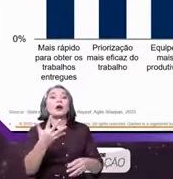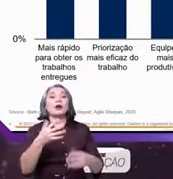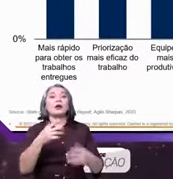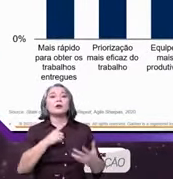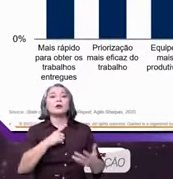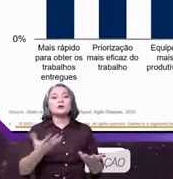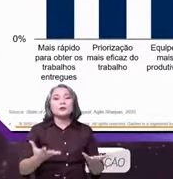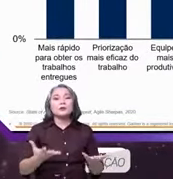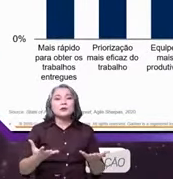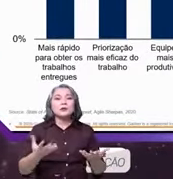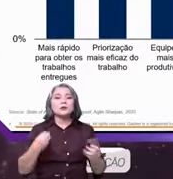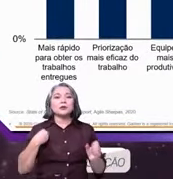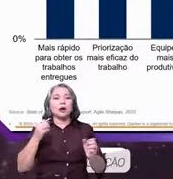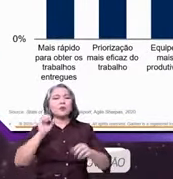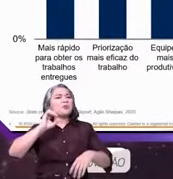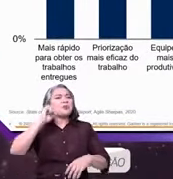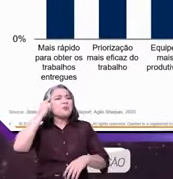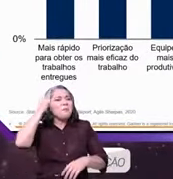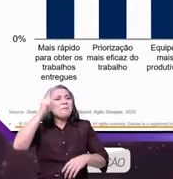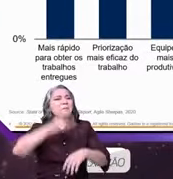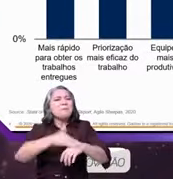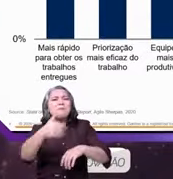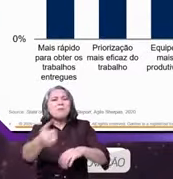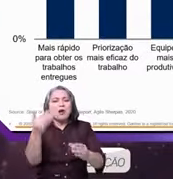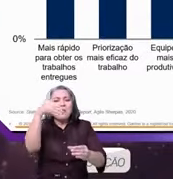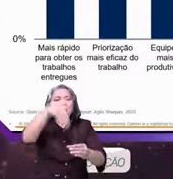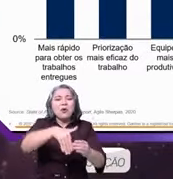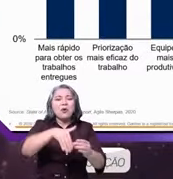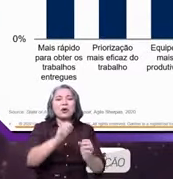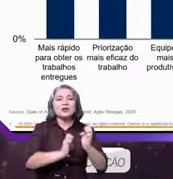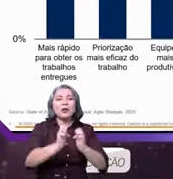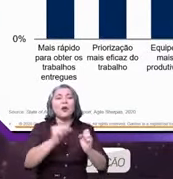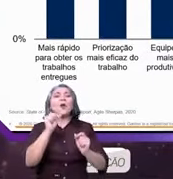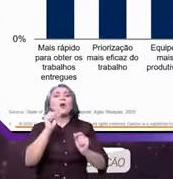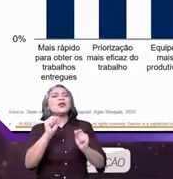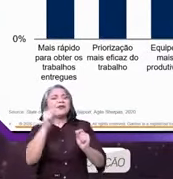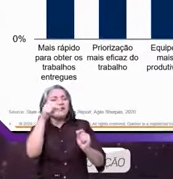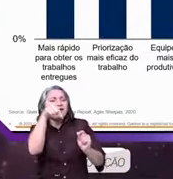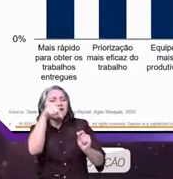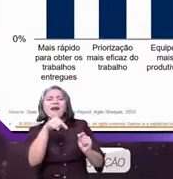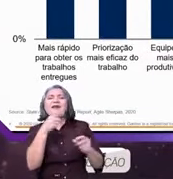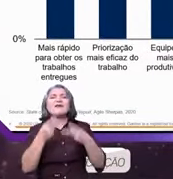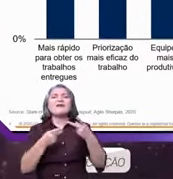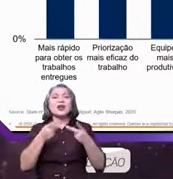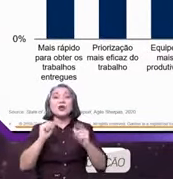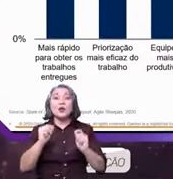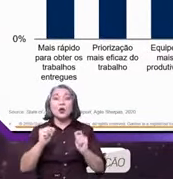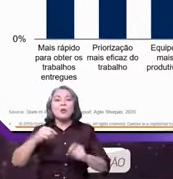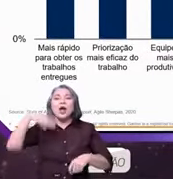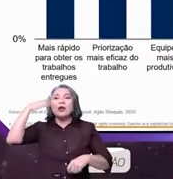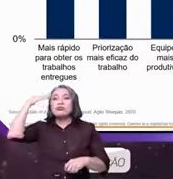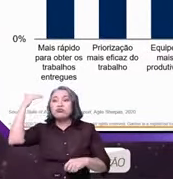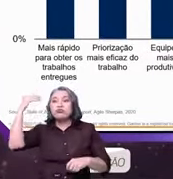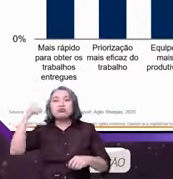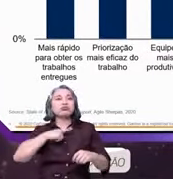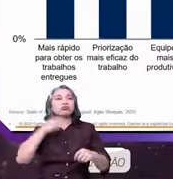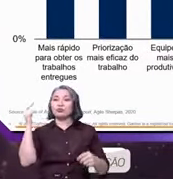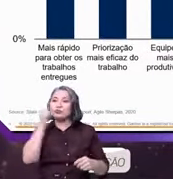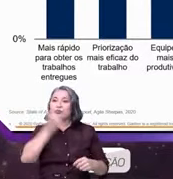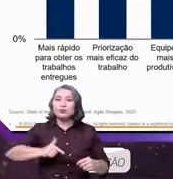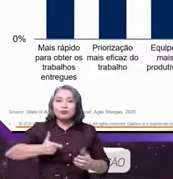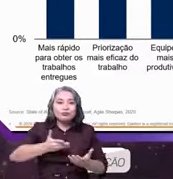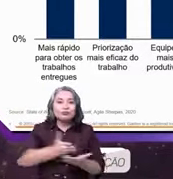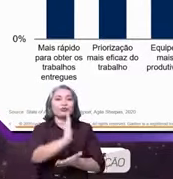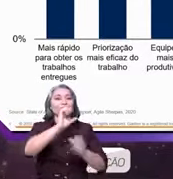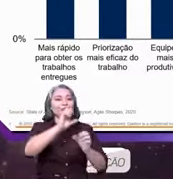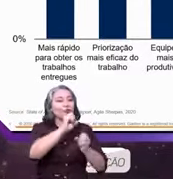trabalho nas empresas. O que, que as empresas fazem e como elas têm sucesso? Então, eu consigo ver